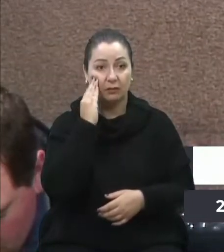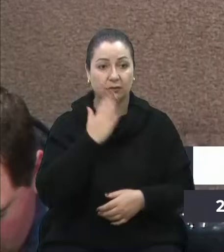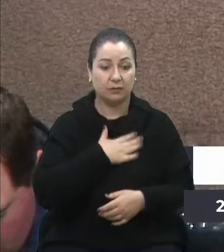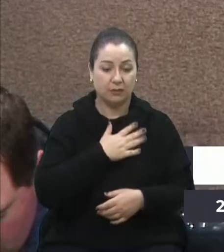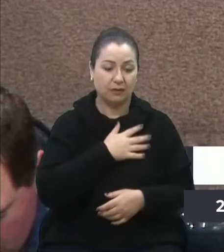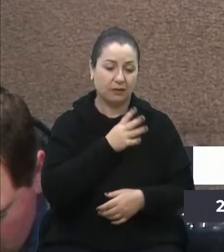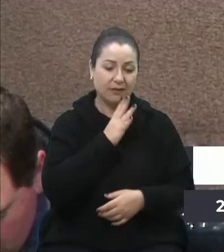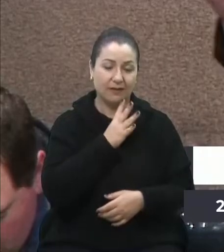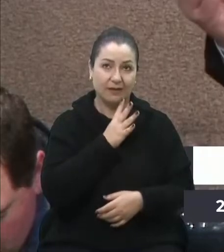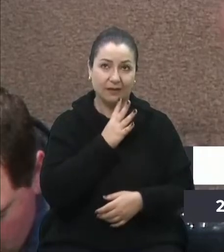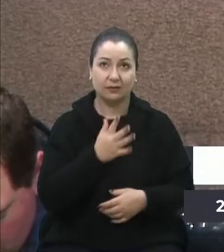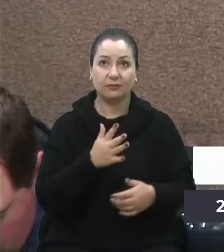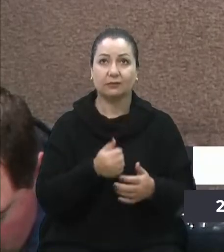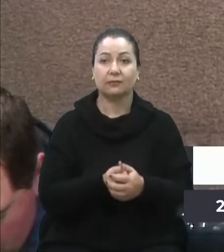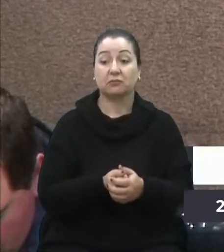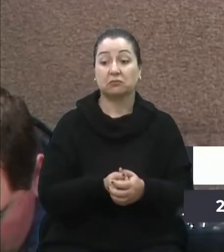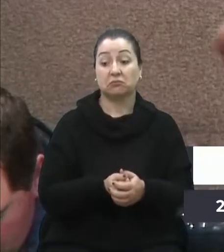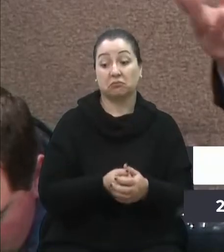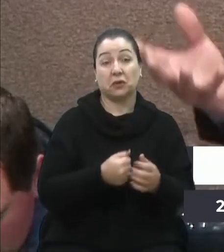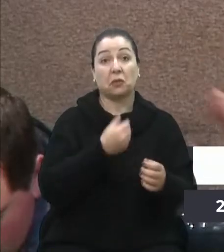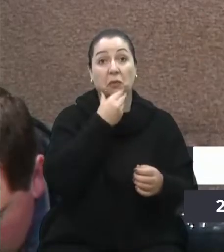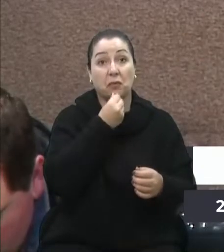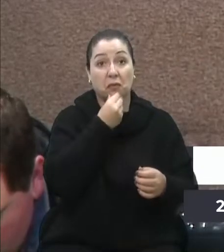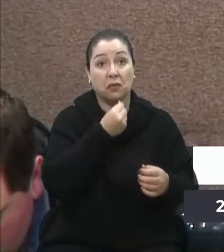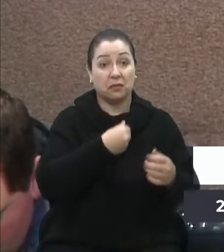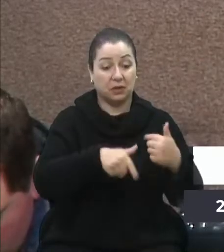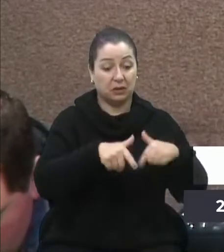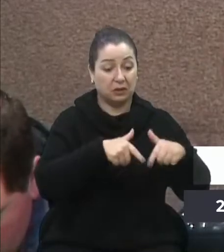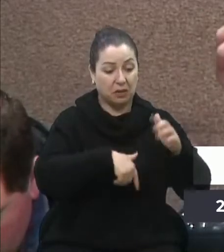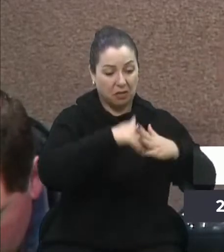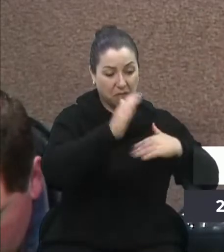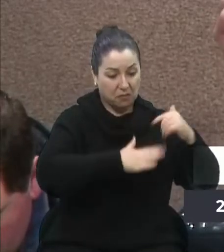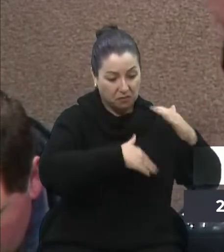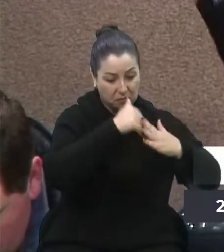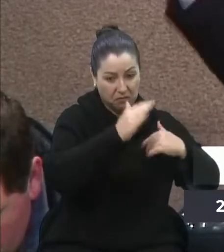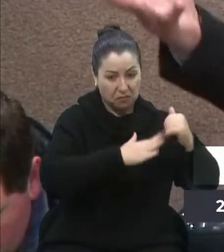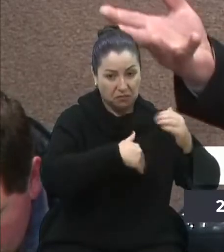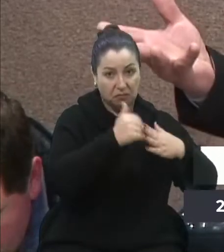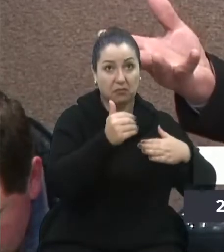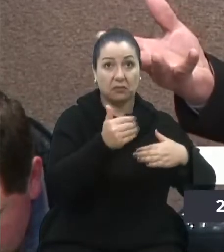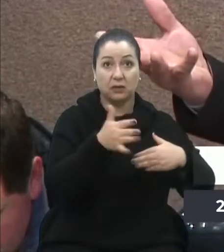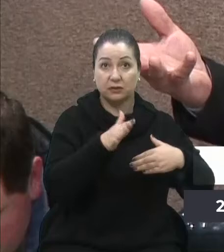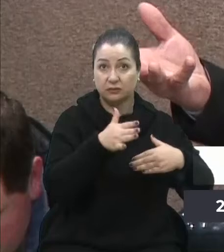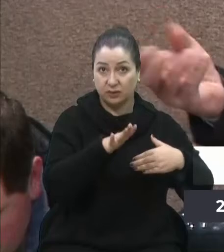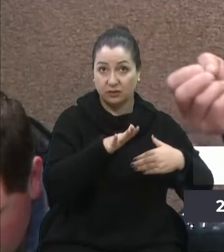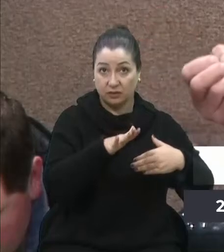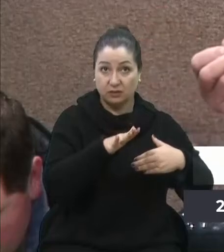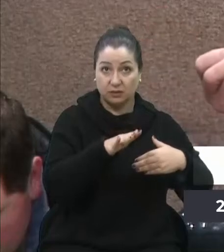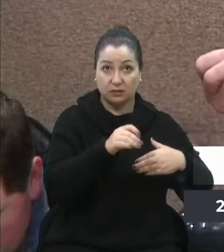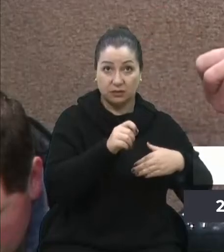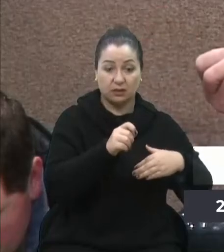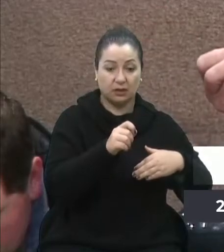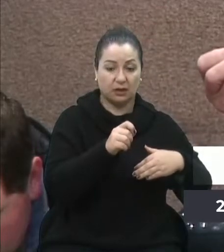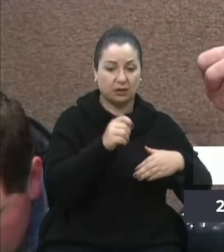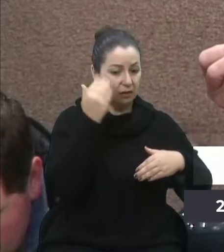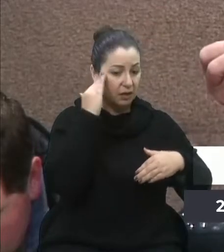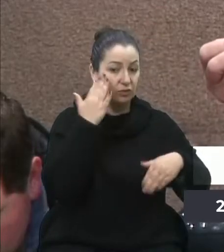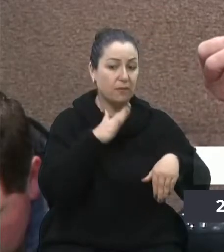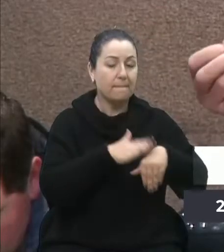civil. Um pedreiro, muitas vezes, quando eu tinha empresa, ele entendia quase mais que o próprio engenheiro.